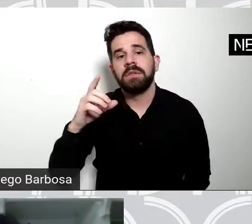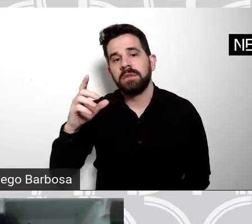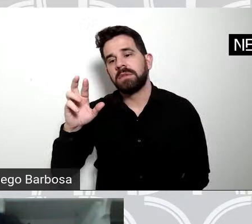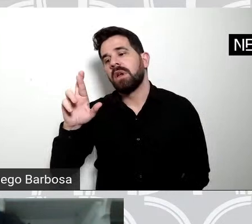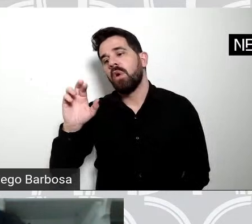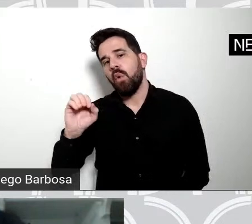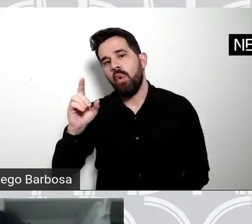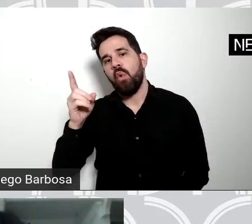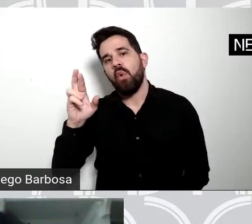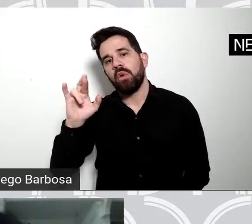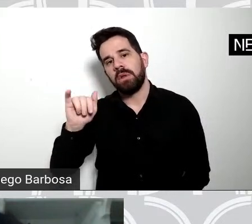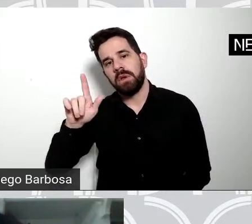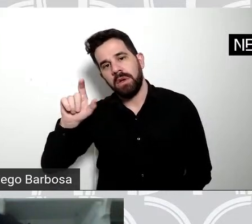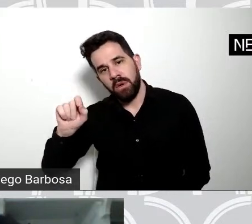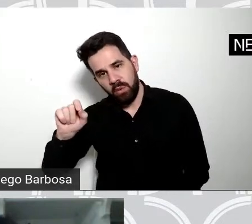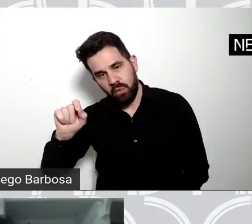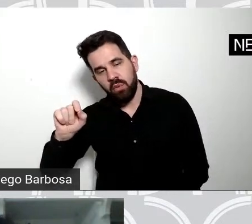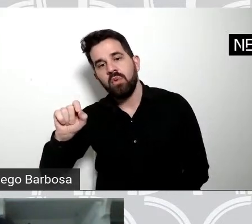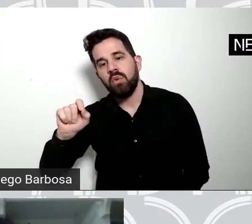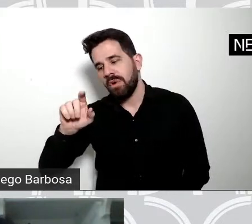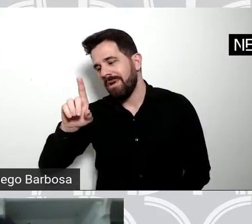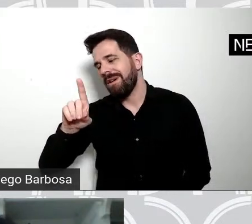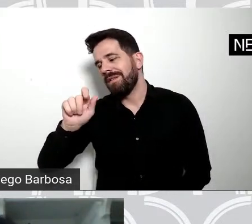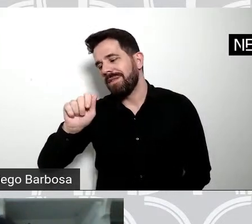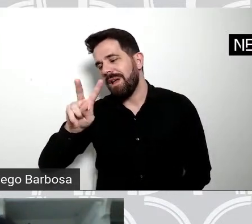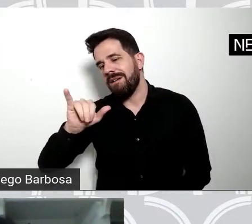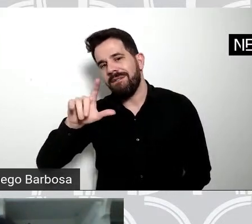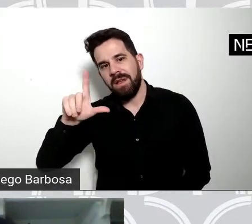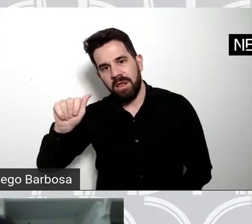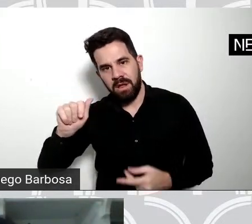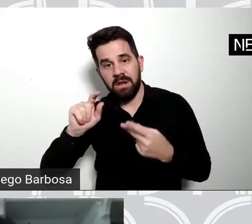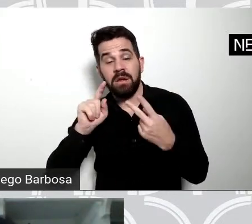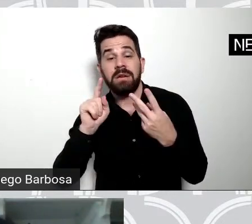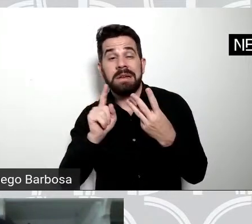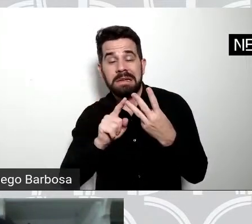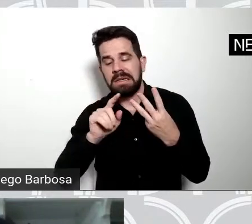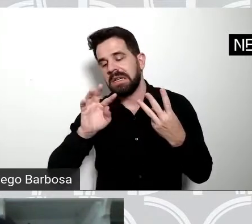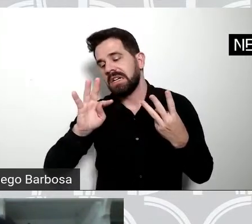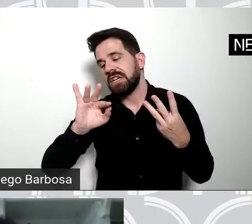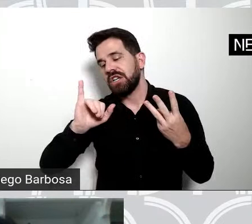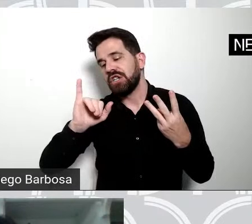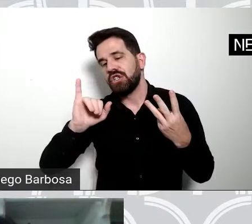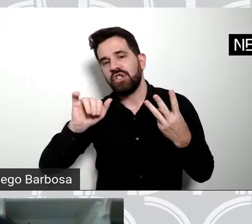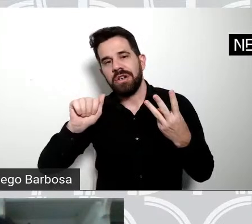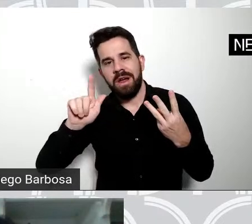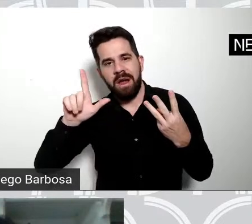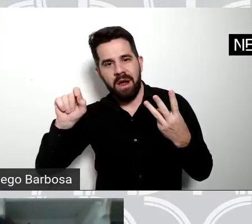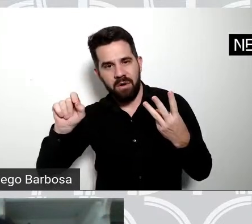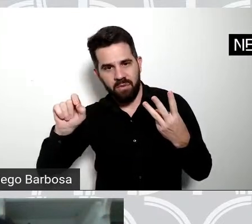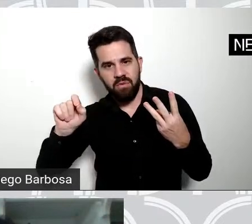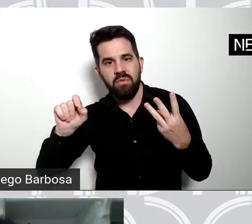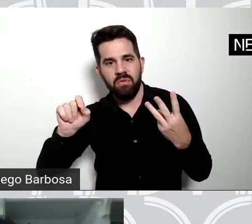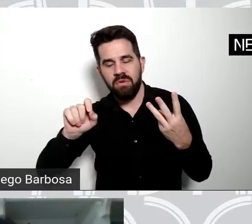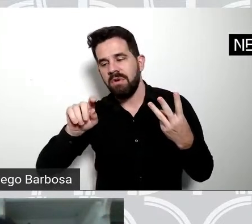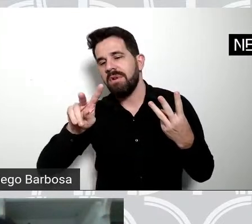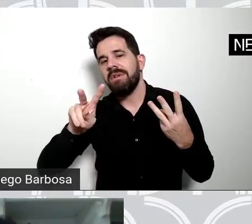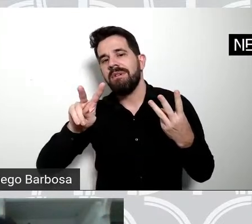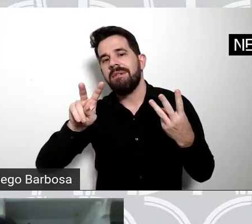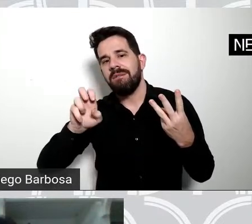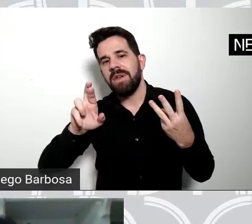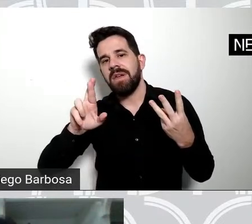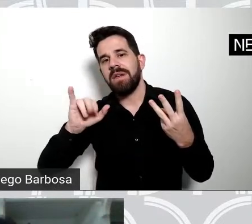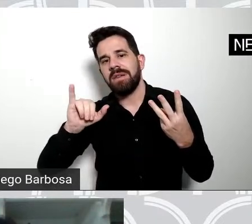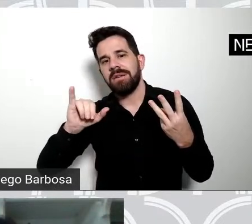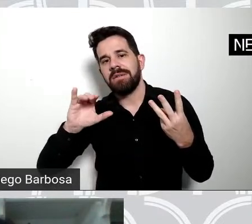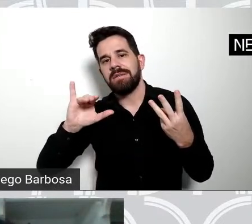e o Tiago Veríssimo. E também gostaria de agradecer às nossas eternas parceiras, né, que fazem